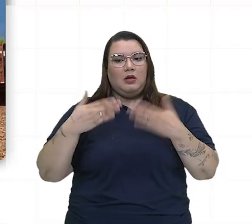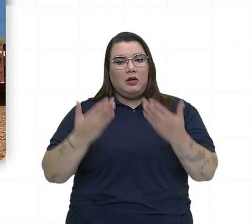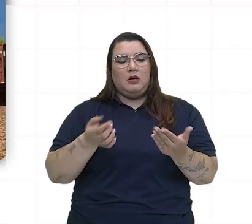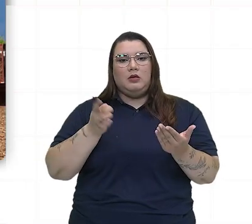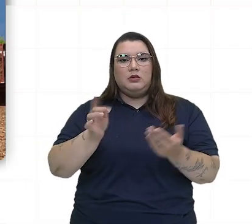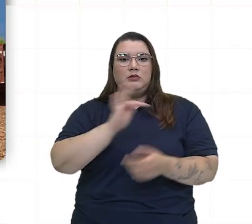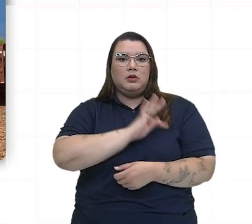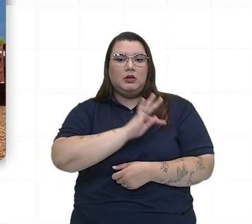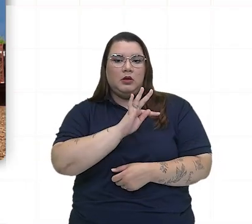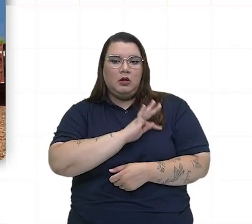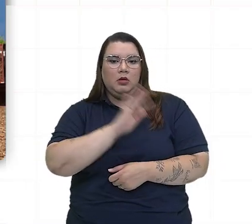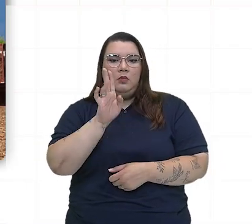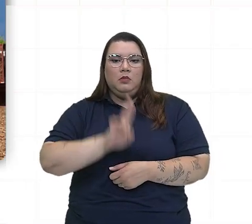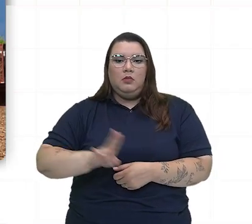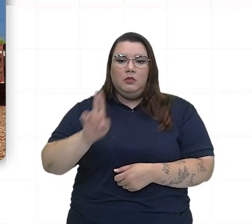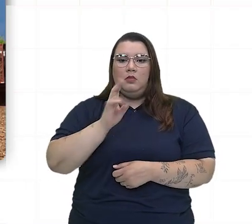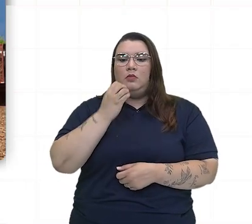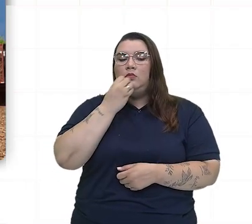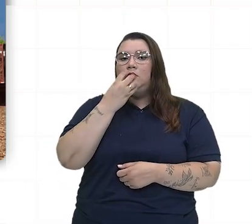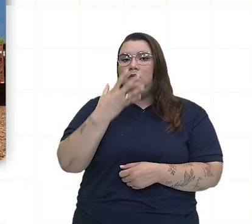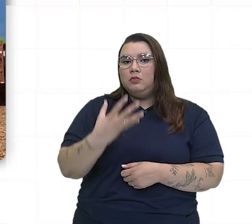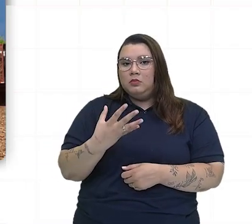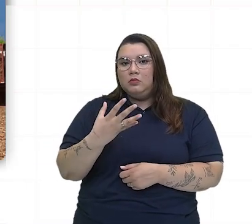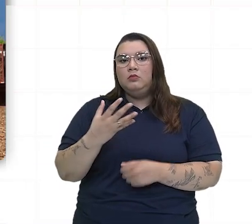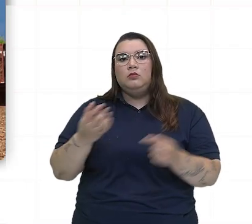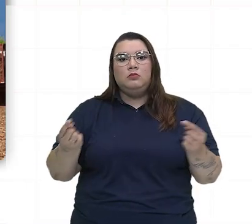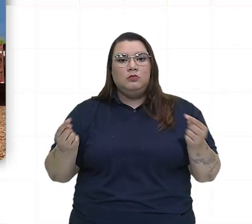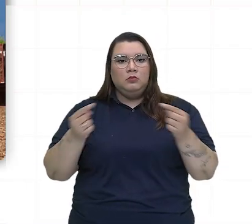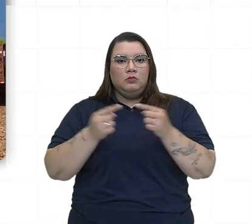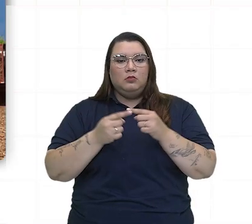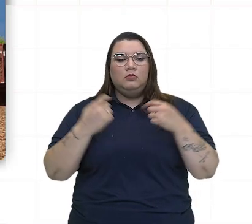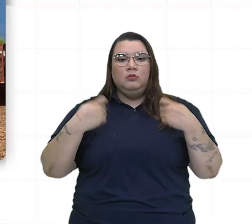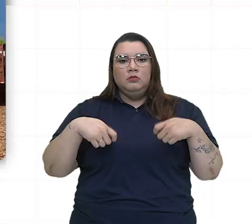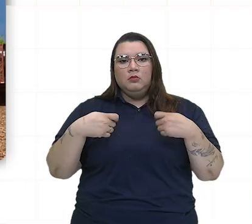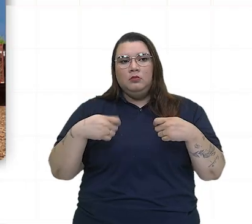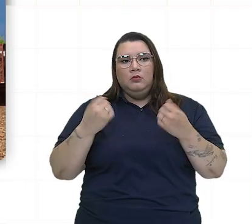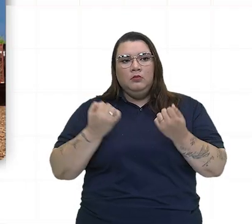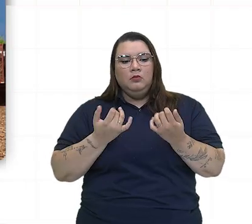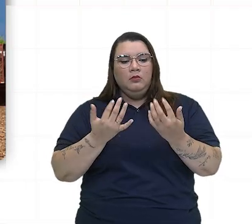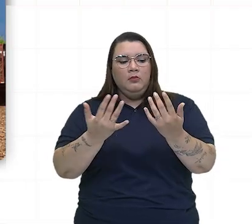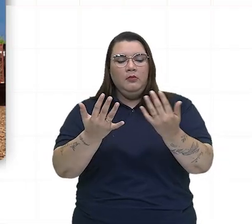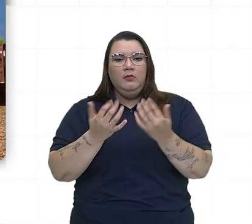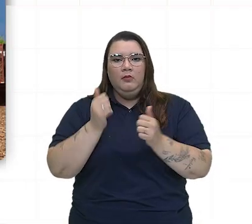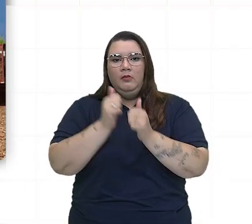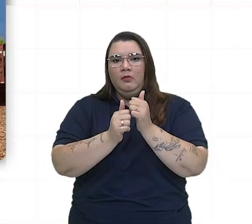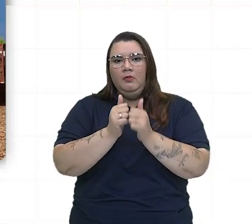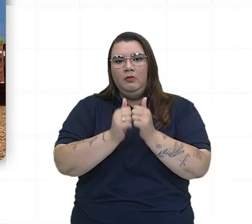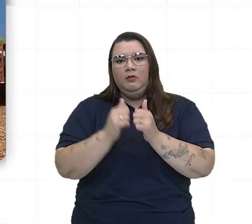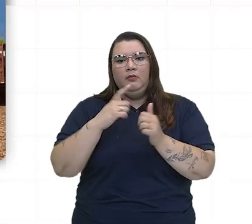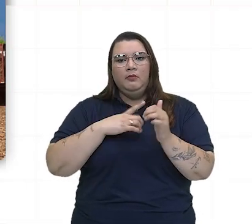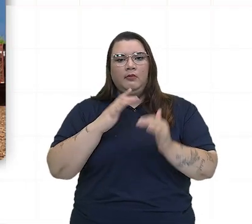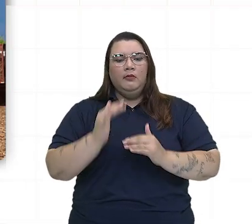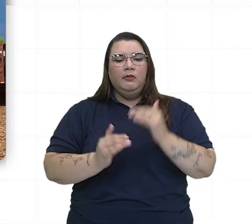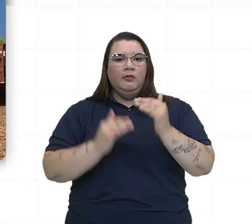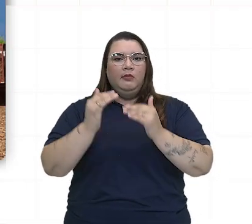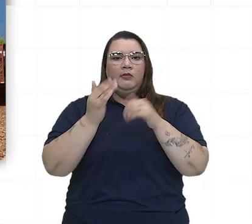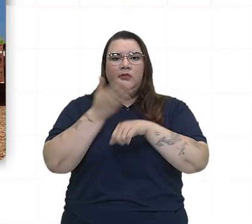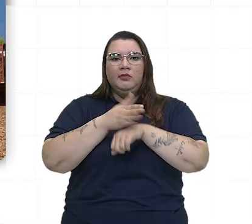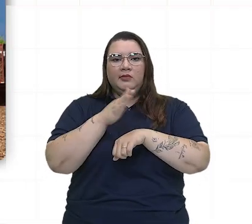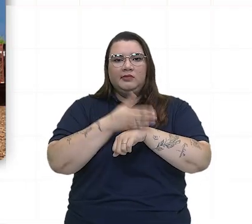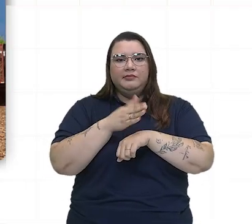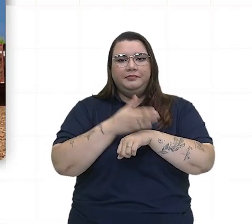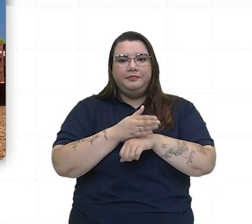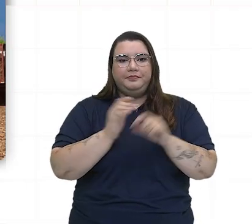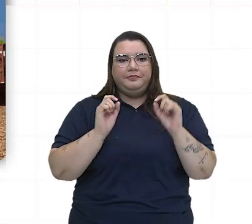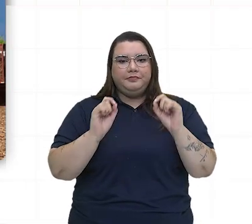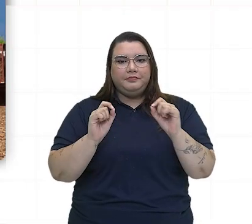ela é bastante utilizada no Sudeste Asiático para o cultivo do arroz, onde se desenvolve ali a